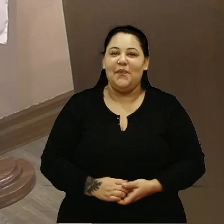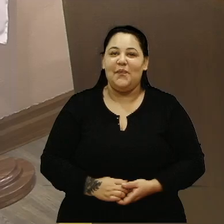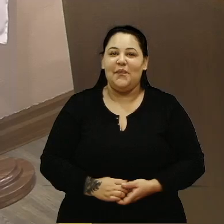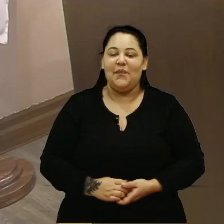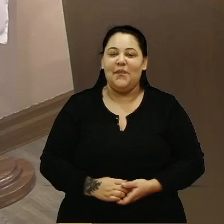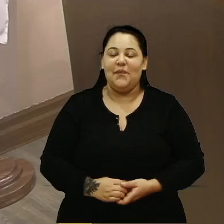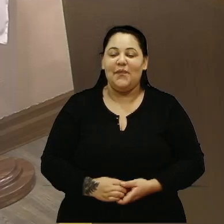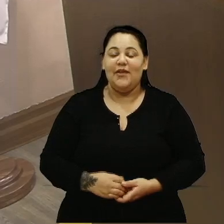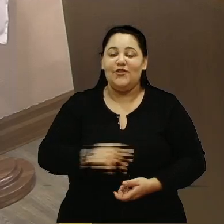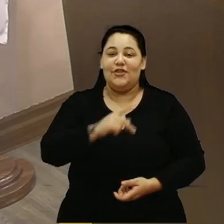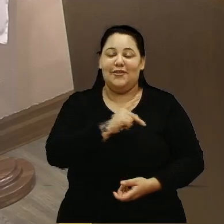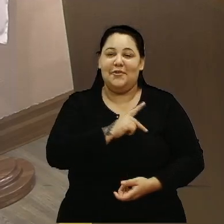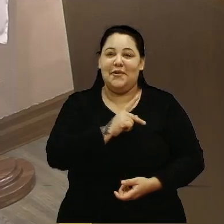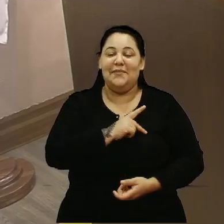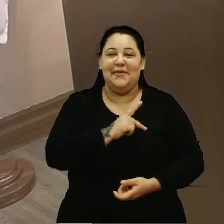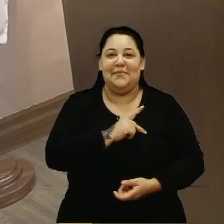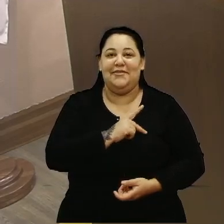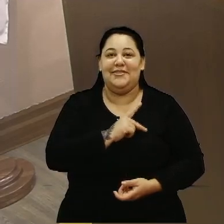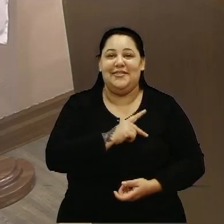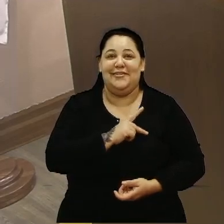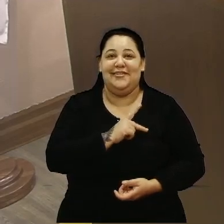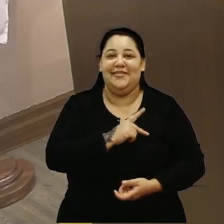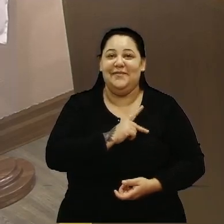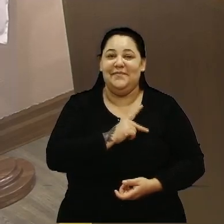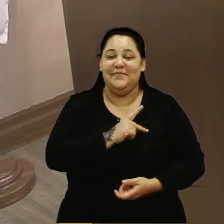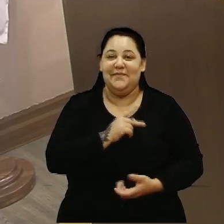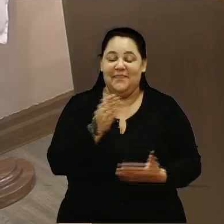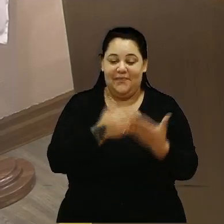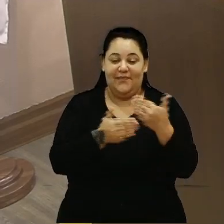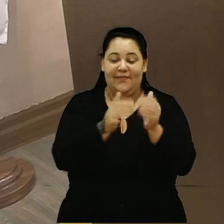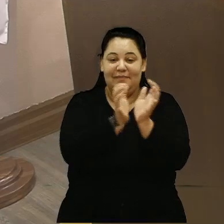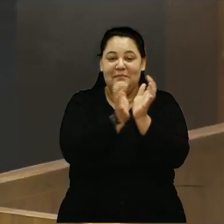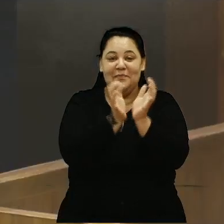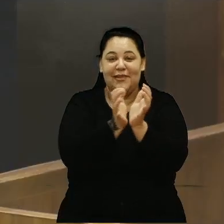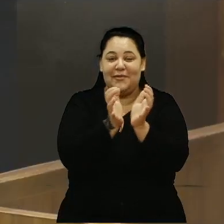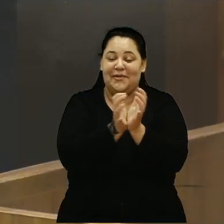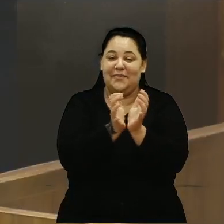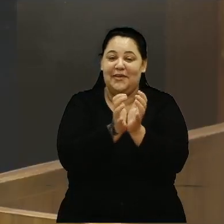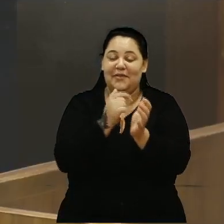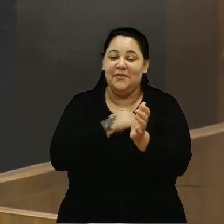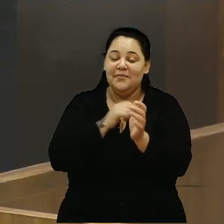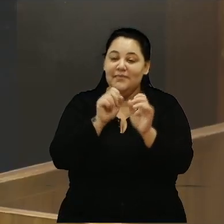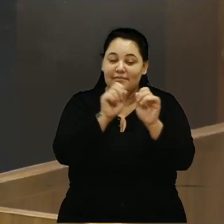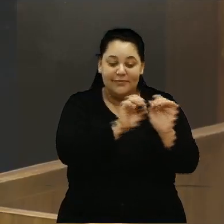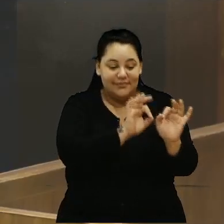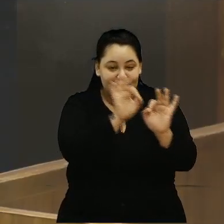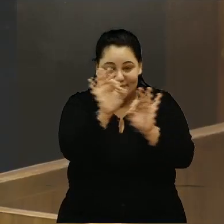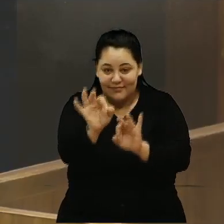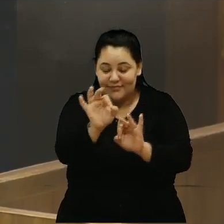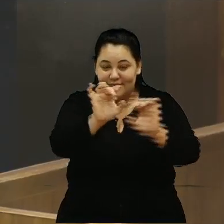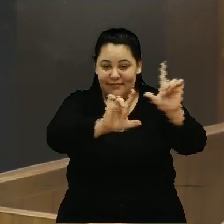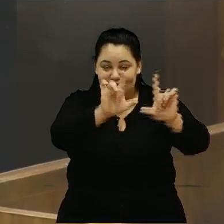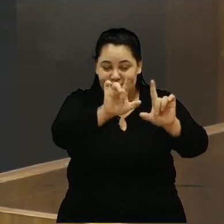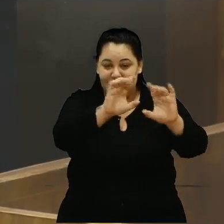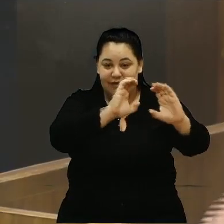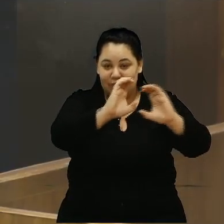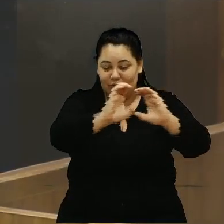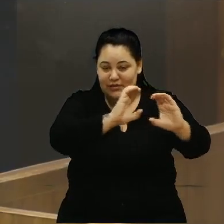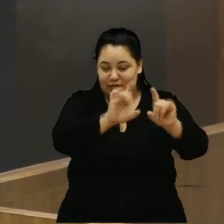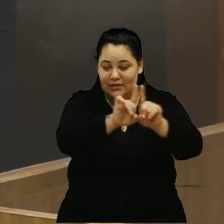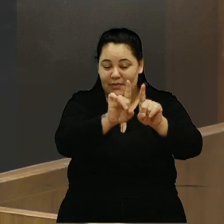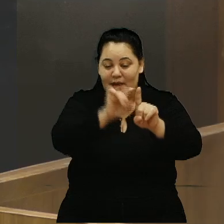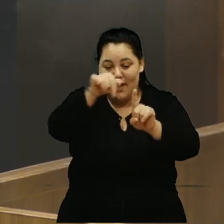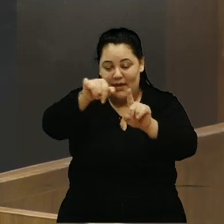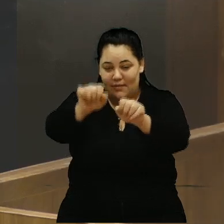Senhor presidente, nobres pares, quem nos assiste através dos canais de comunicação e aqui também